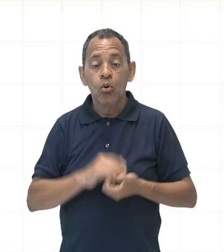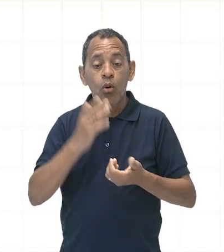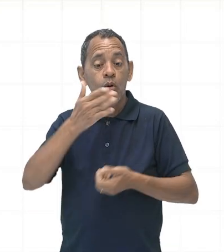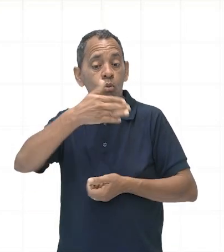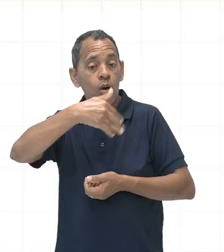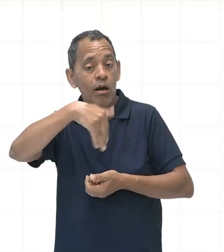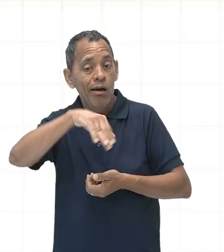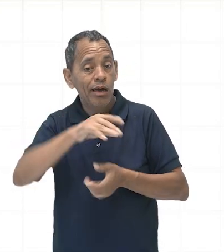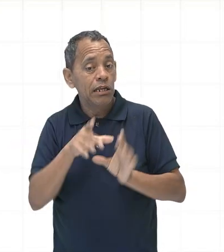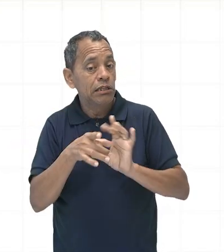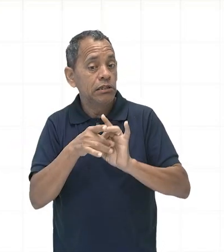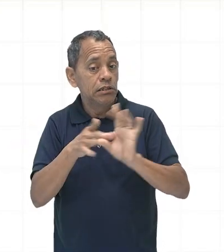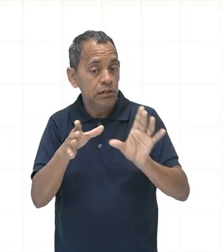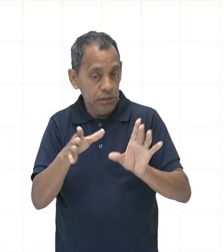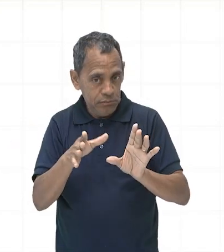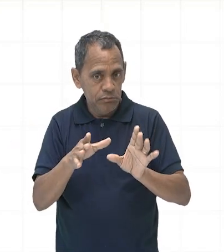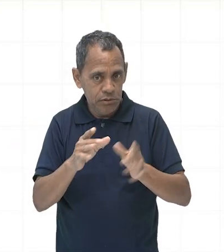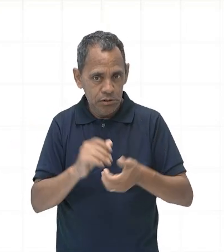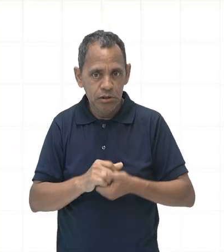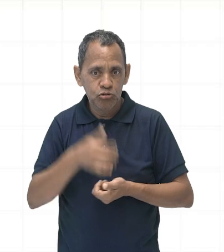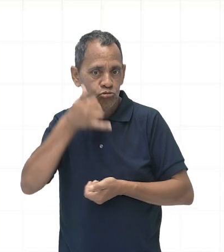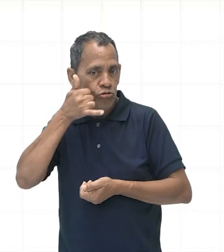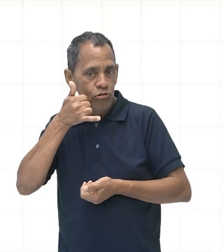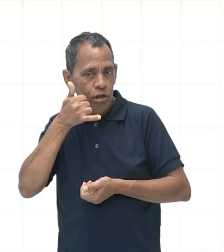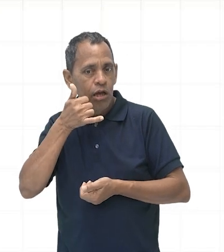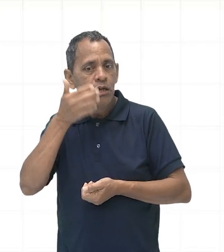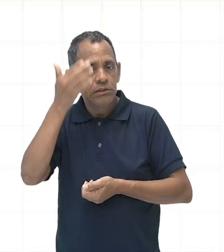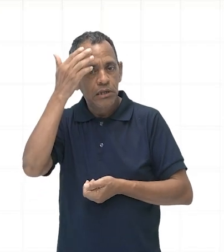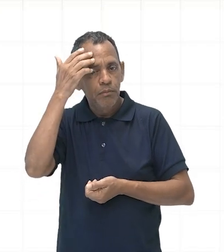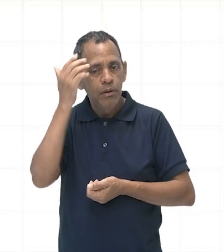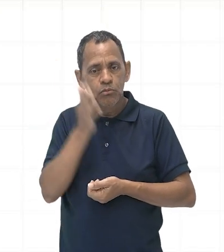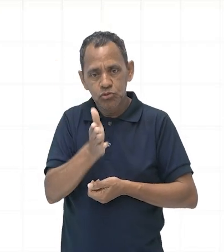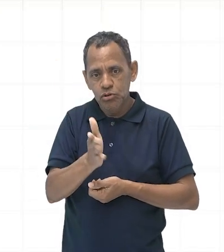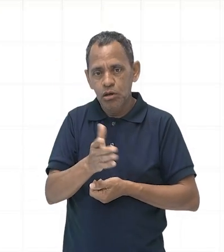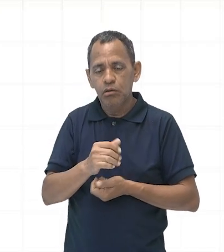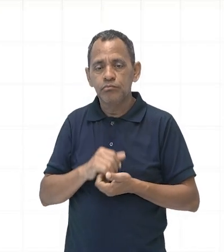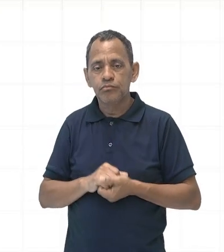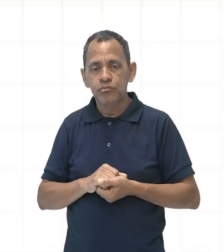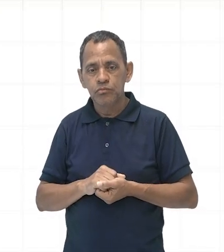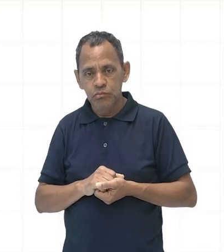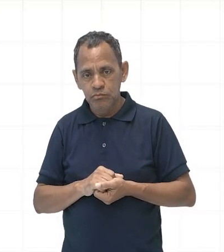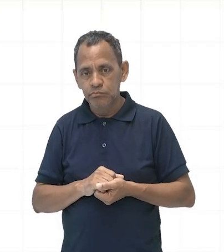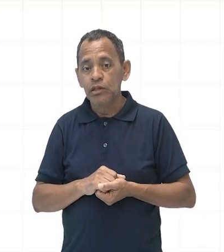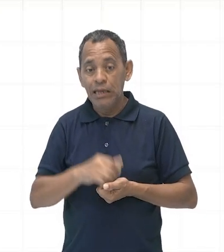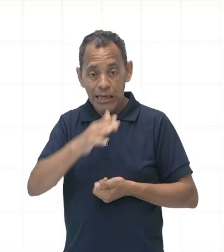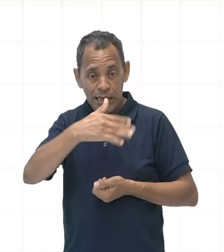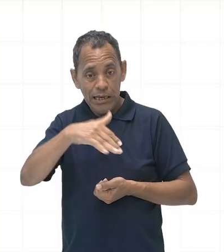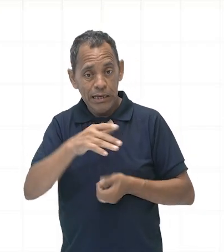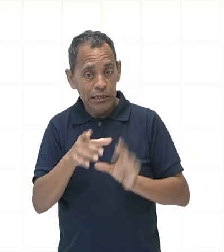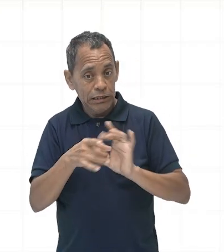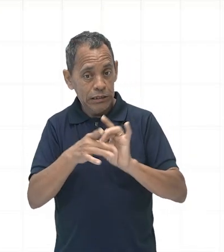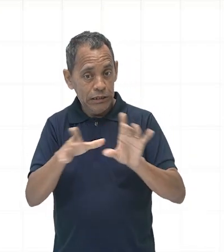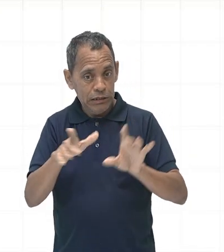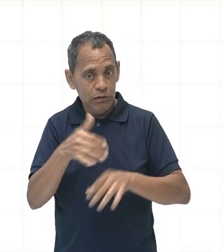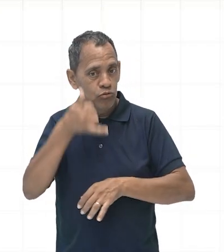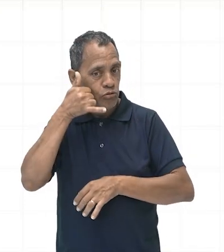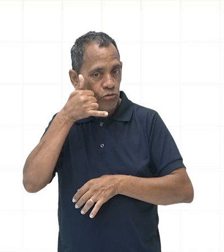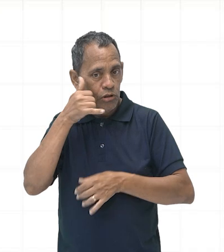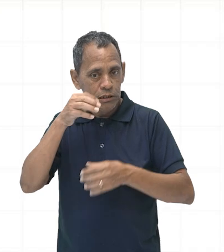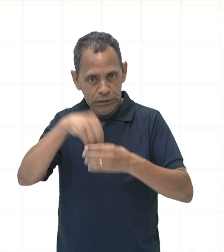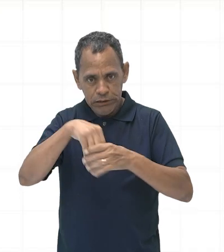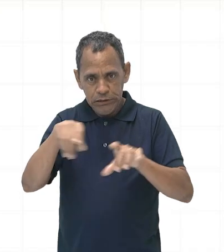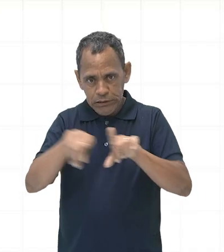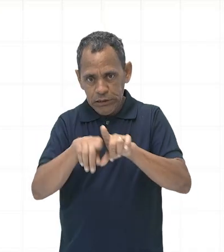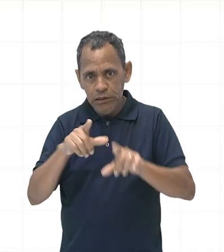espaço disponível no celular. Então, a gente já sabe que é esse aqui, o espaço disponível no celular. A outra pergunta é se há